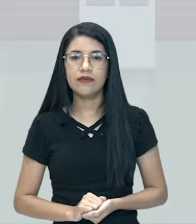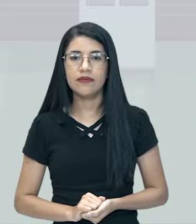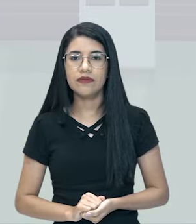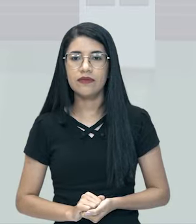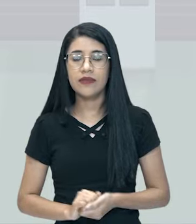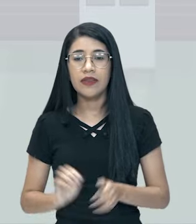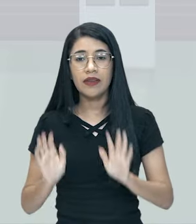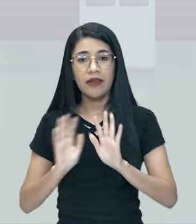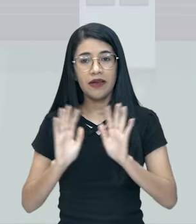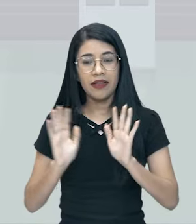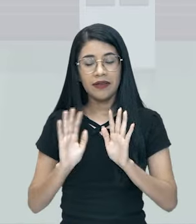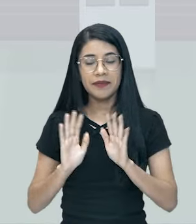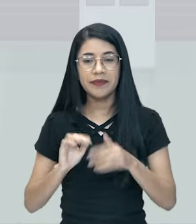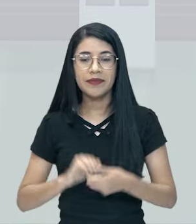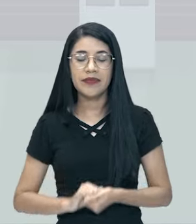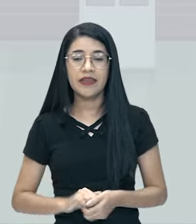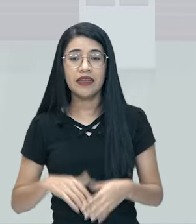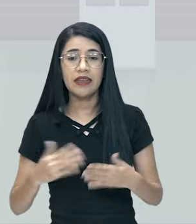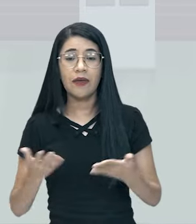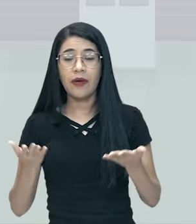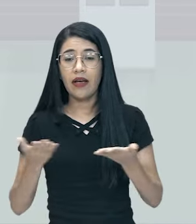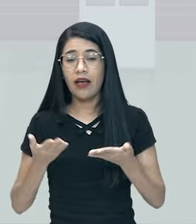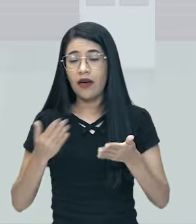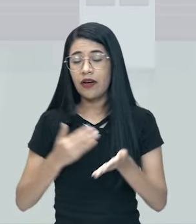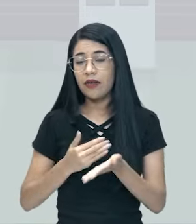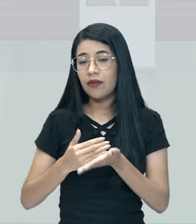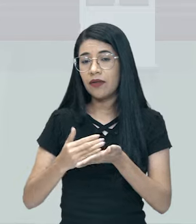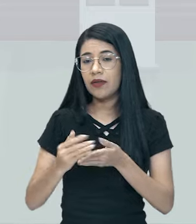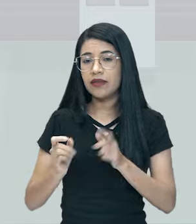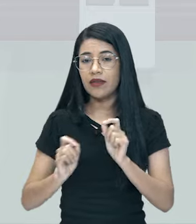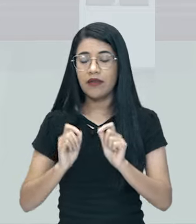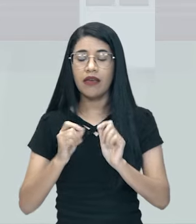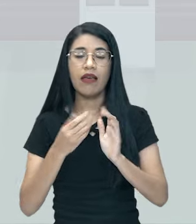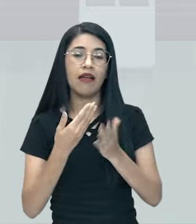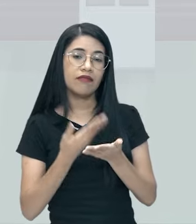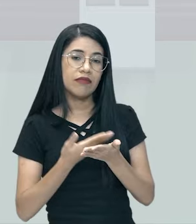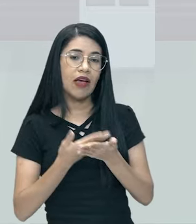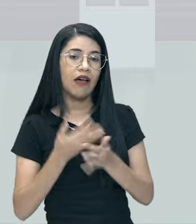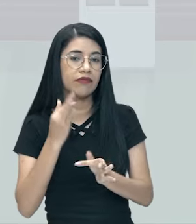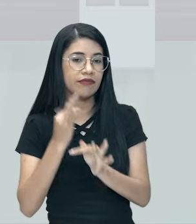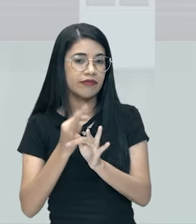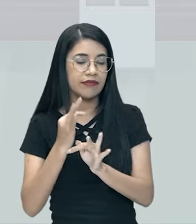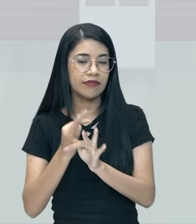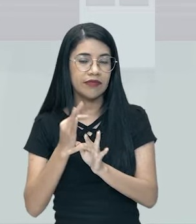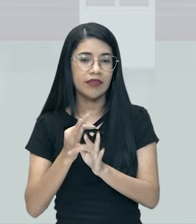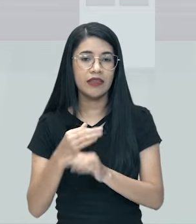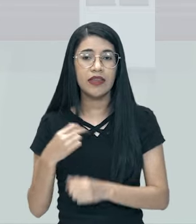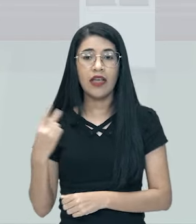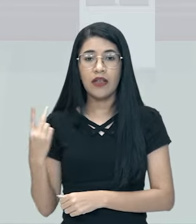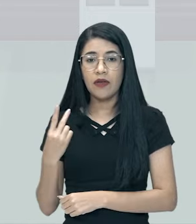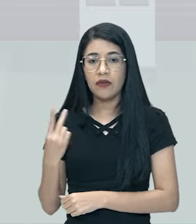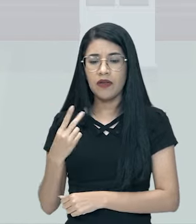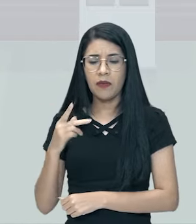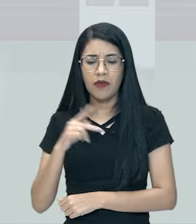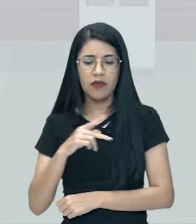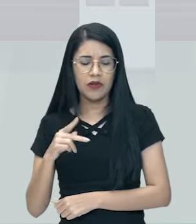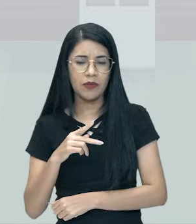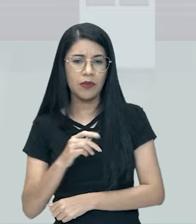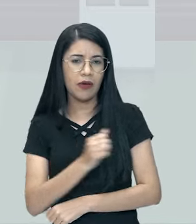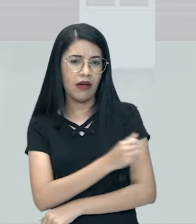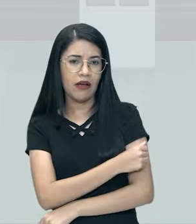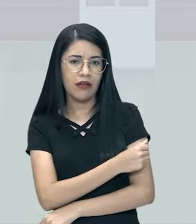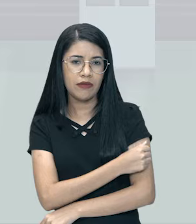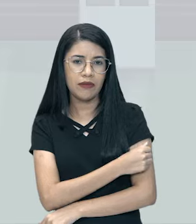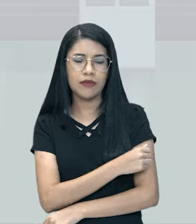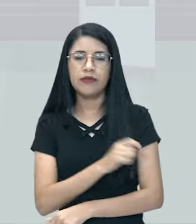Olá, pessoal! Agora nós vamos iniciar a aula de física. Não somos apenas professores